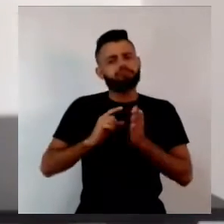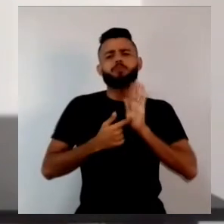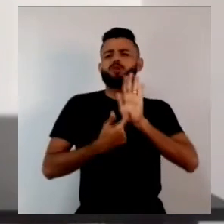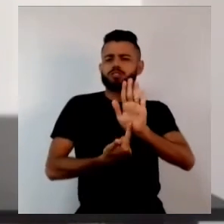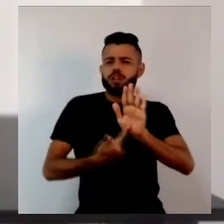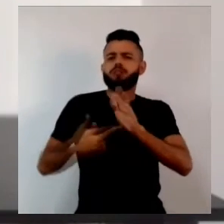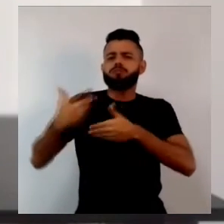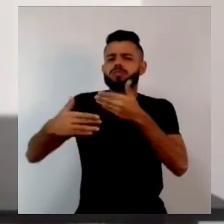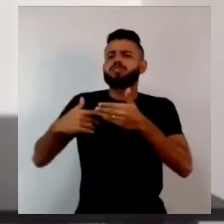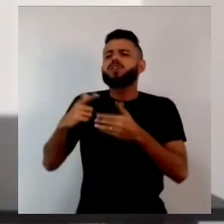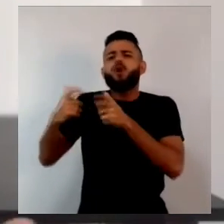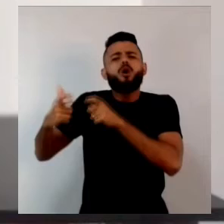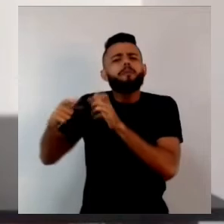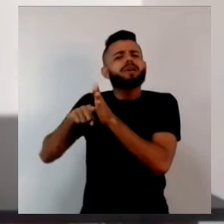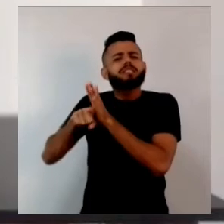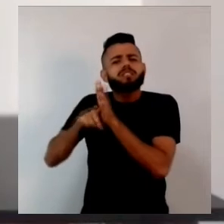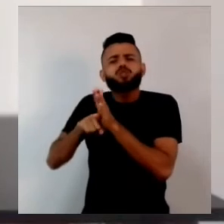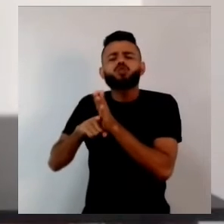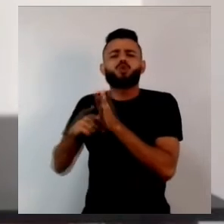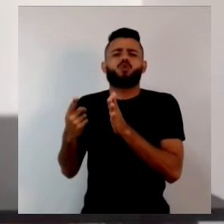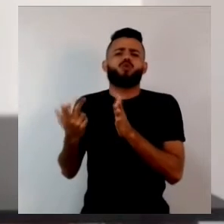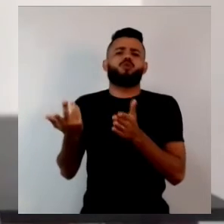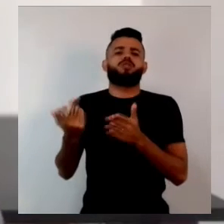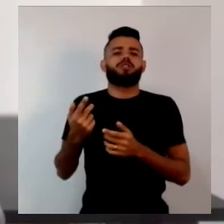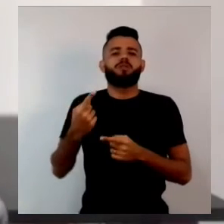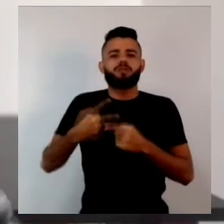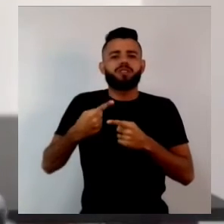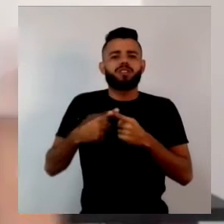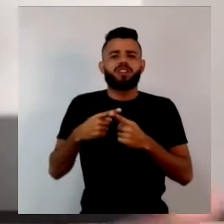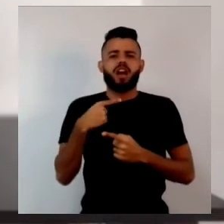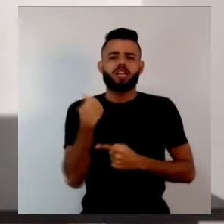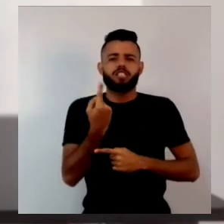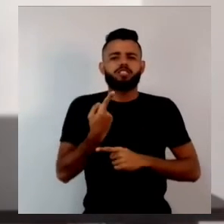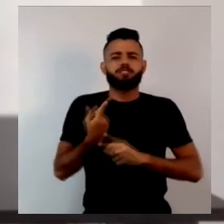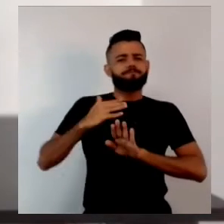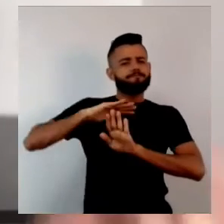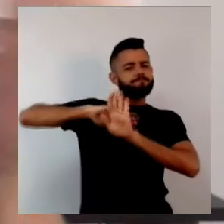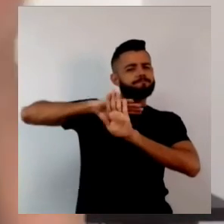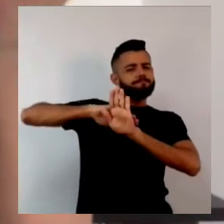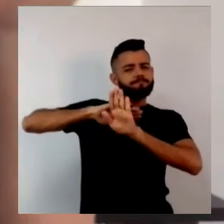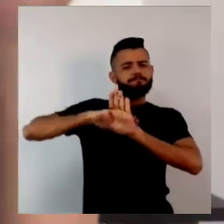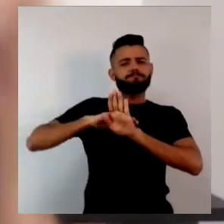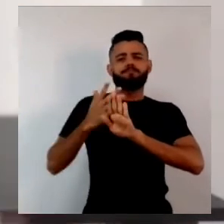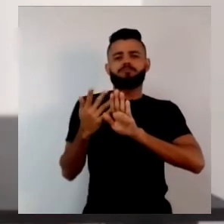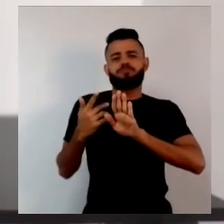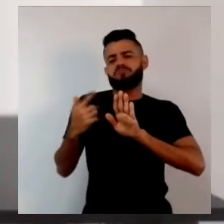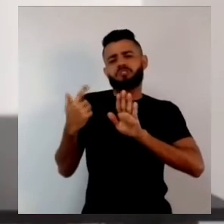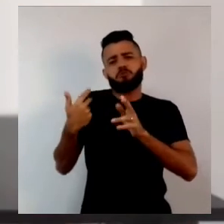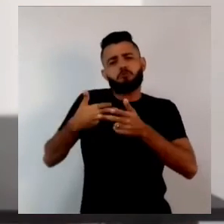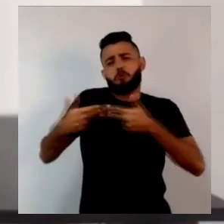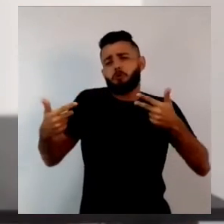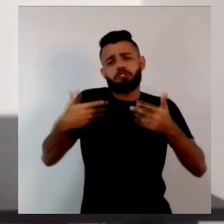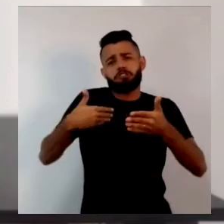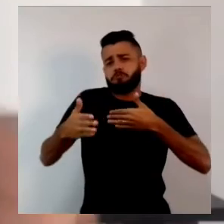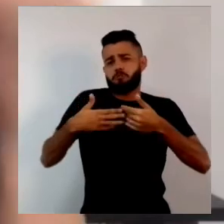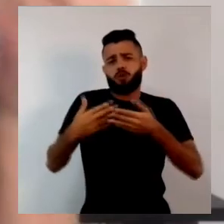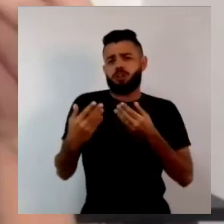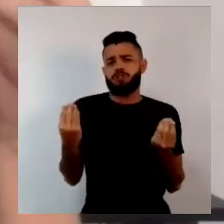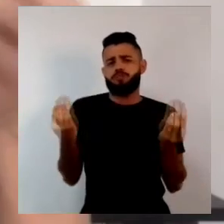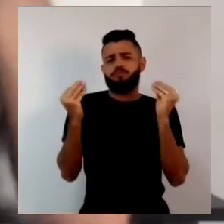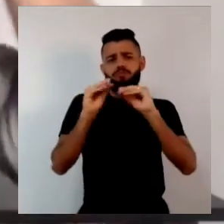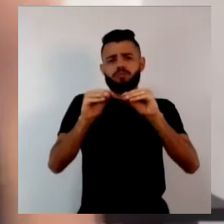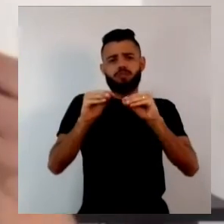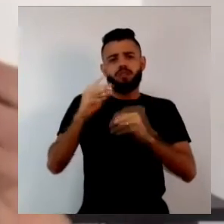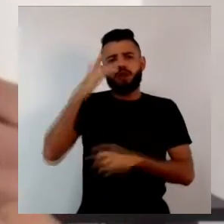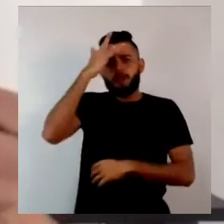menos off, a gente usa muito off, sabe? E off é qualquer coisa, off é o Alan Terça Livre criando uma fake news